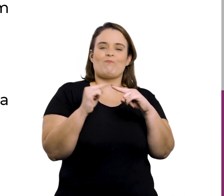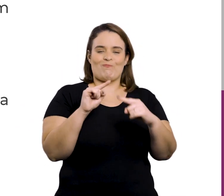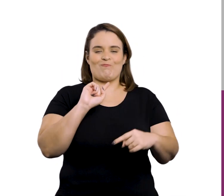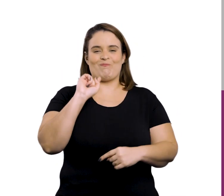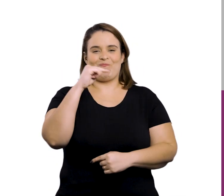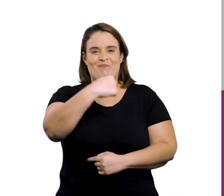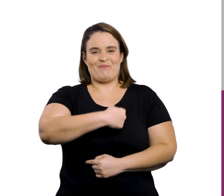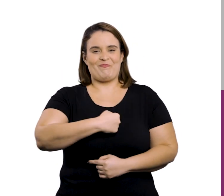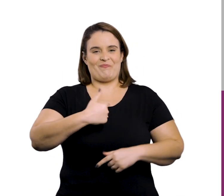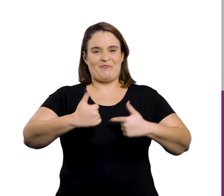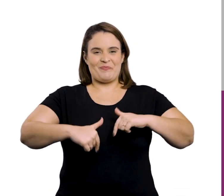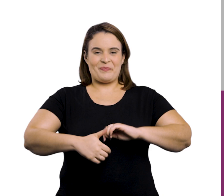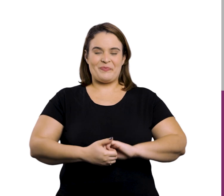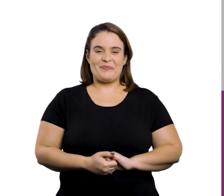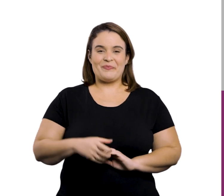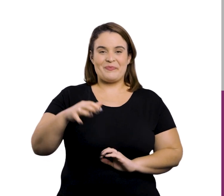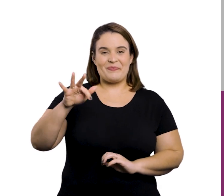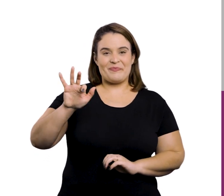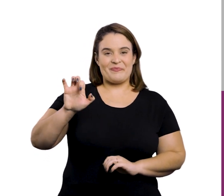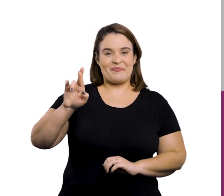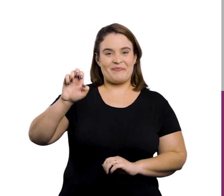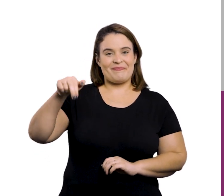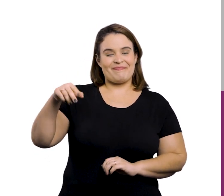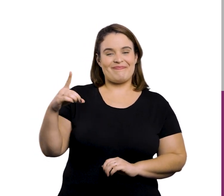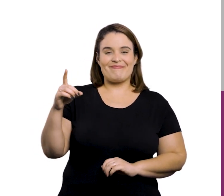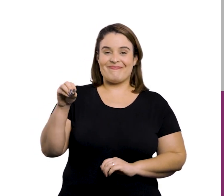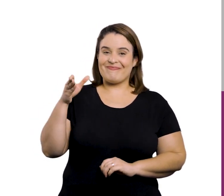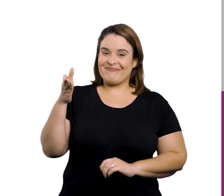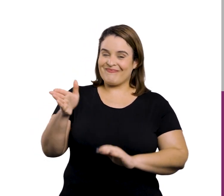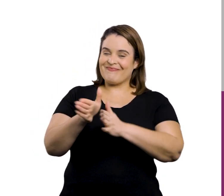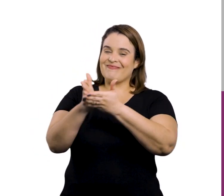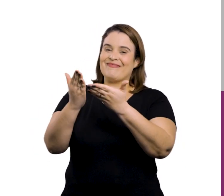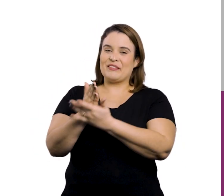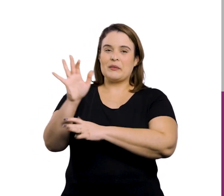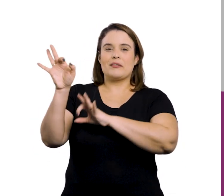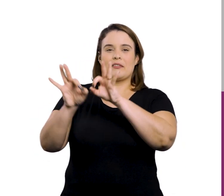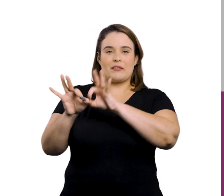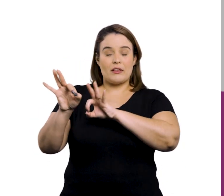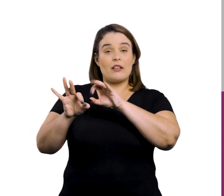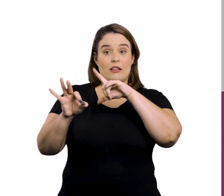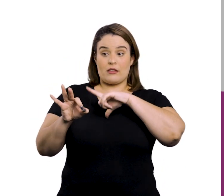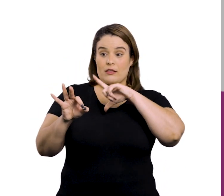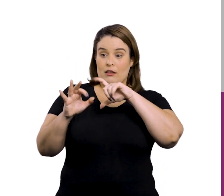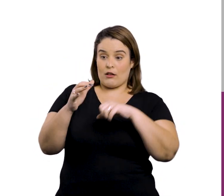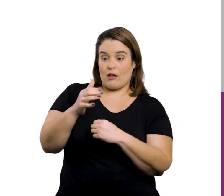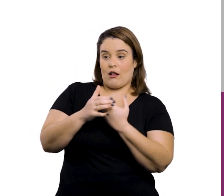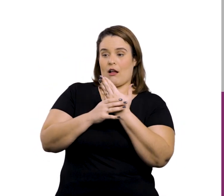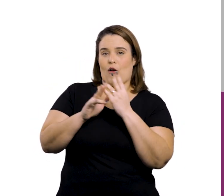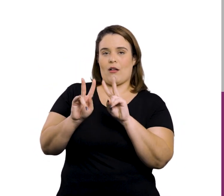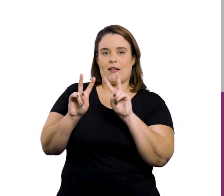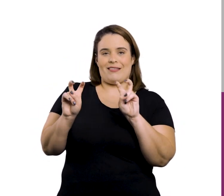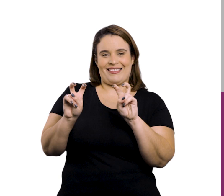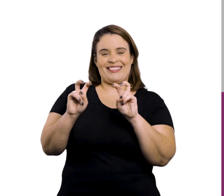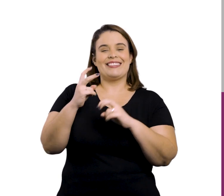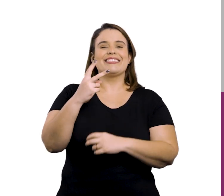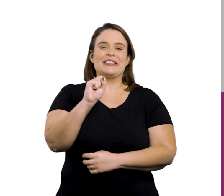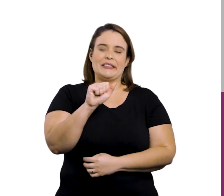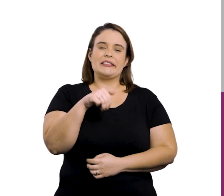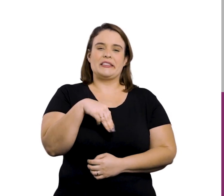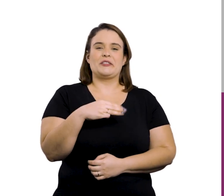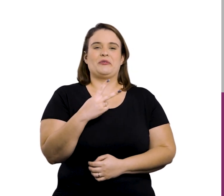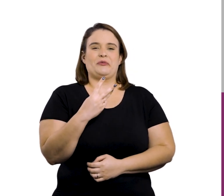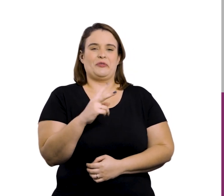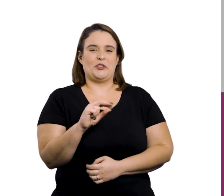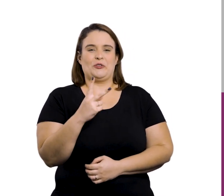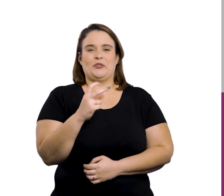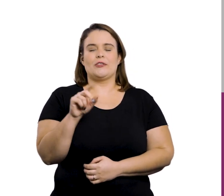trabalho. Ao Fernando Cássio, organizador do livro que traz o mote da SAM 2020, intelectual e indignado